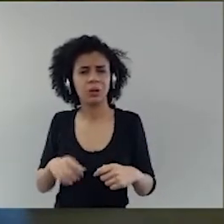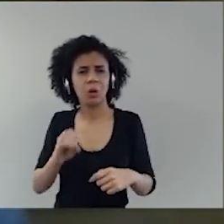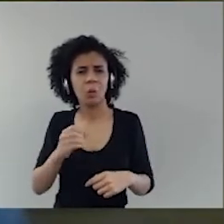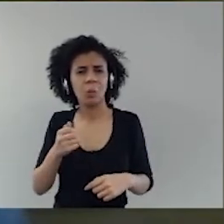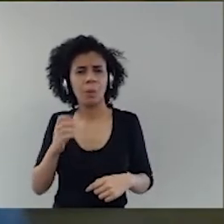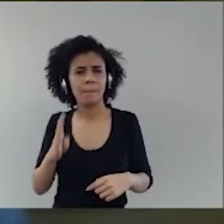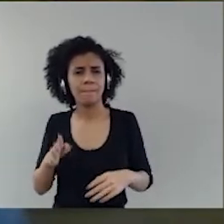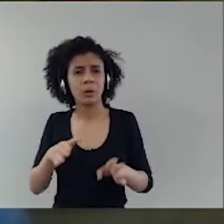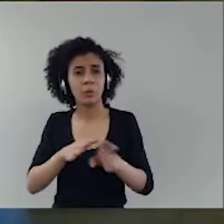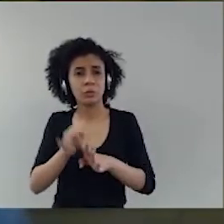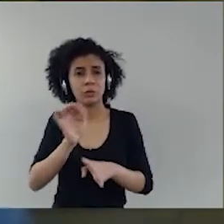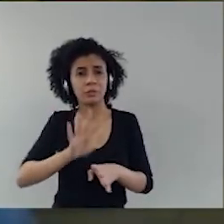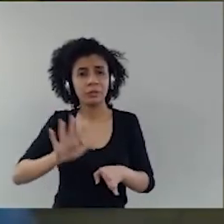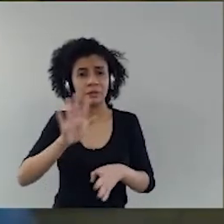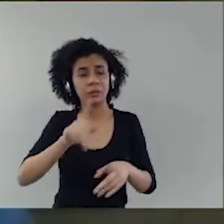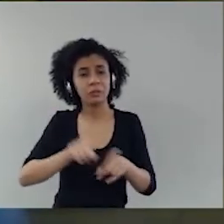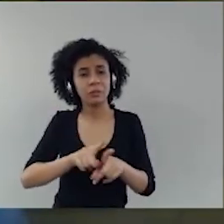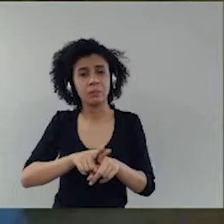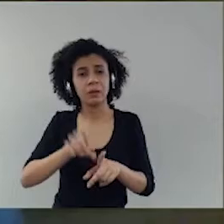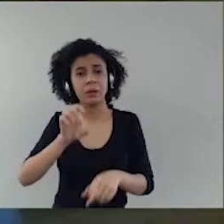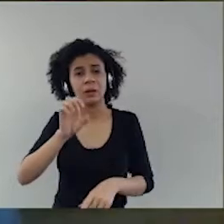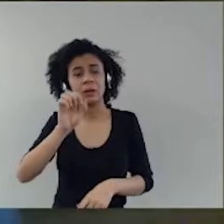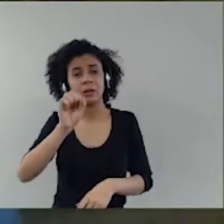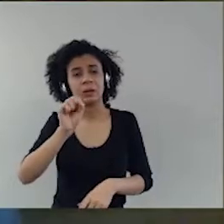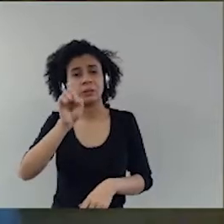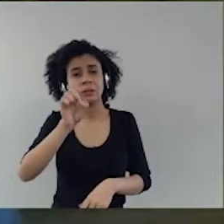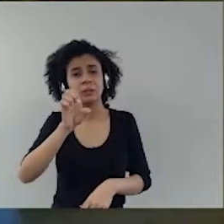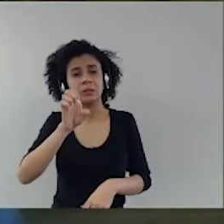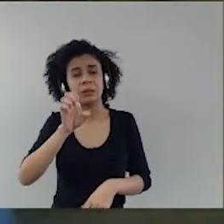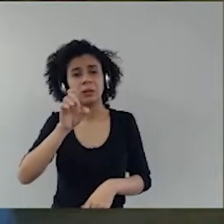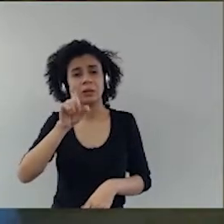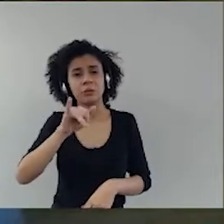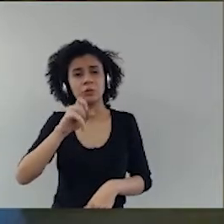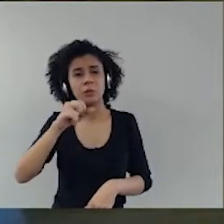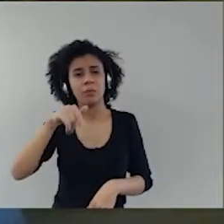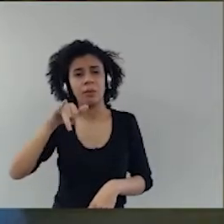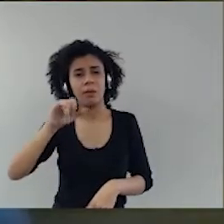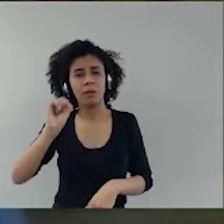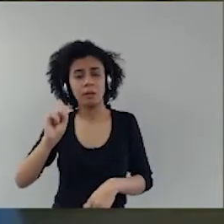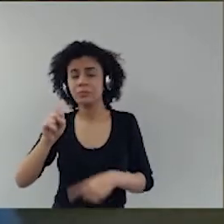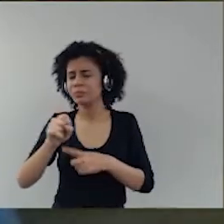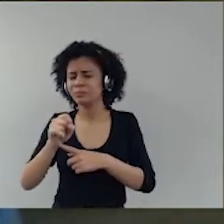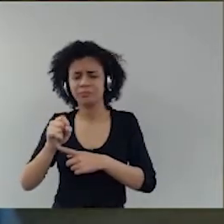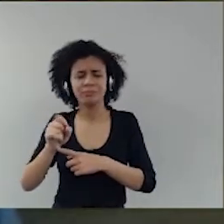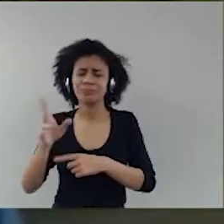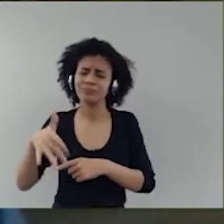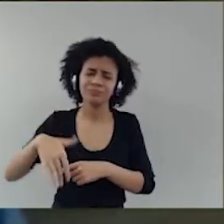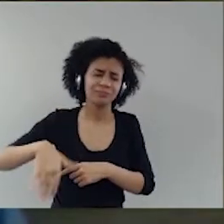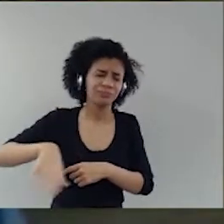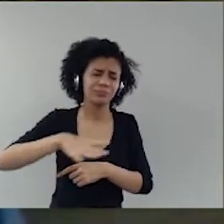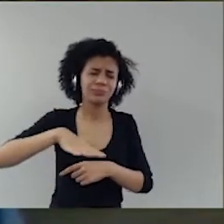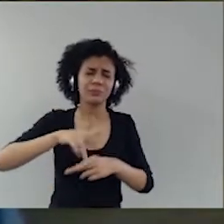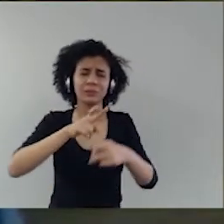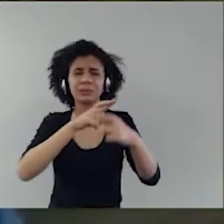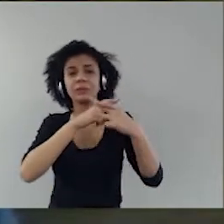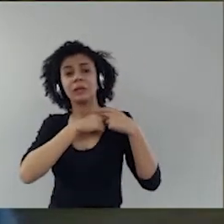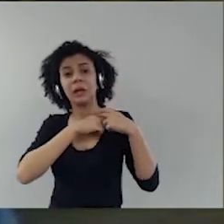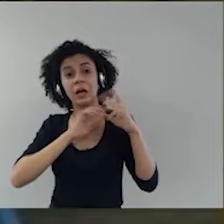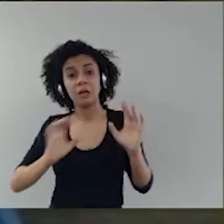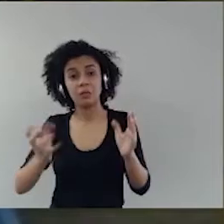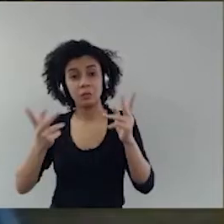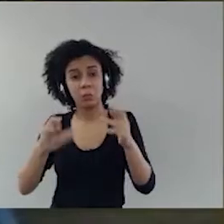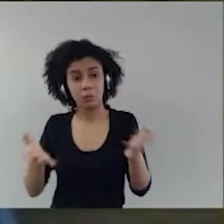OAB, tanto do Conselho Federal quanto das seccionais, e que, no final das contas, são os grandes responsáveis para que eventos como